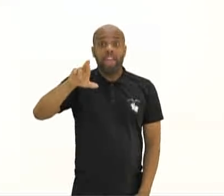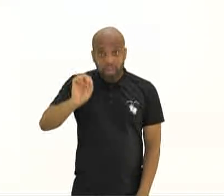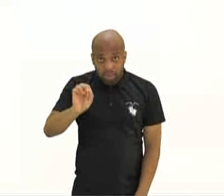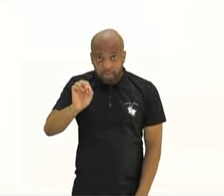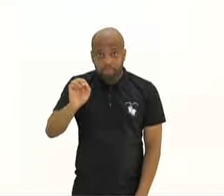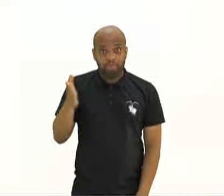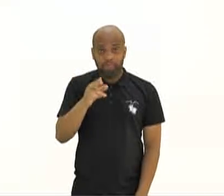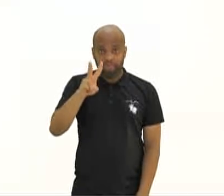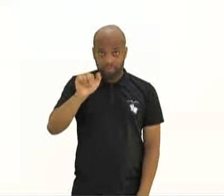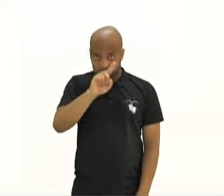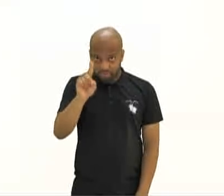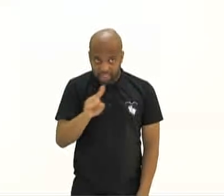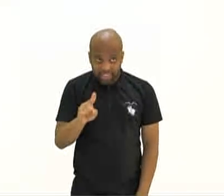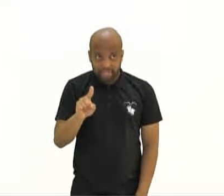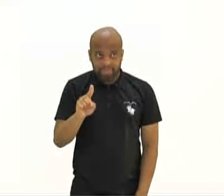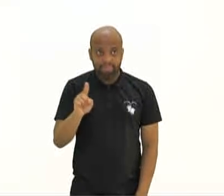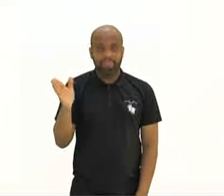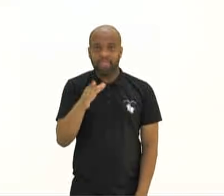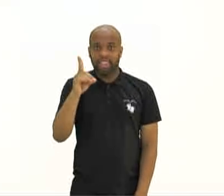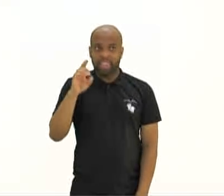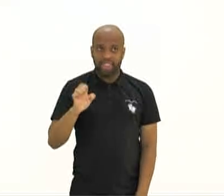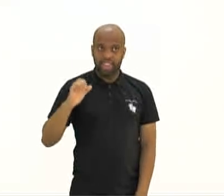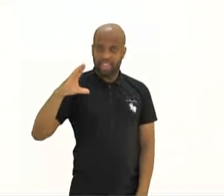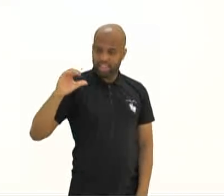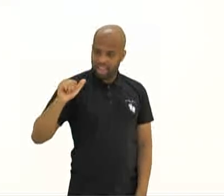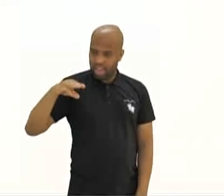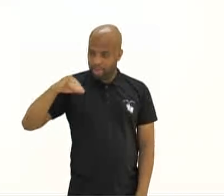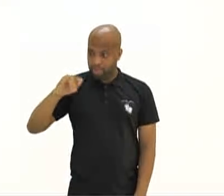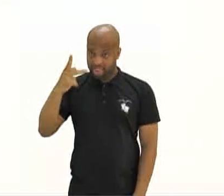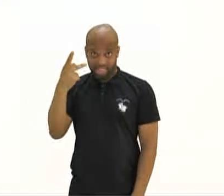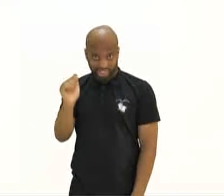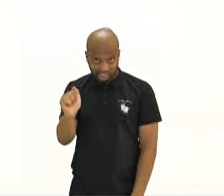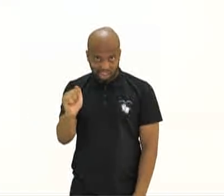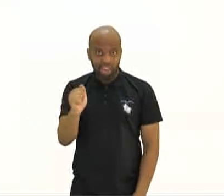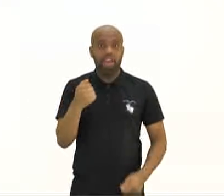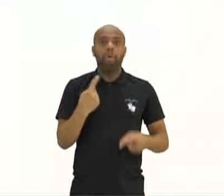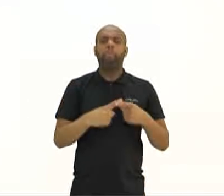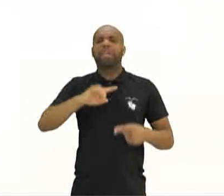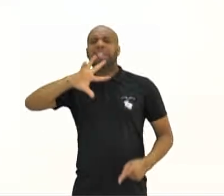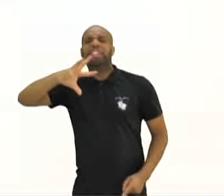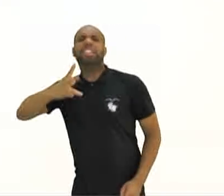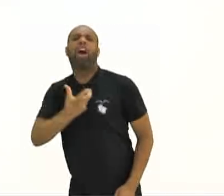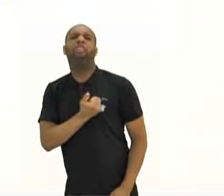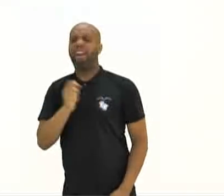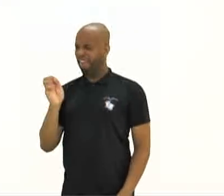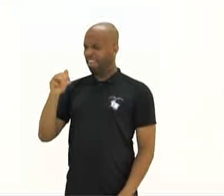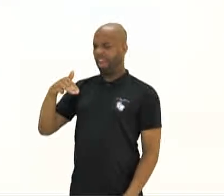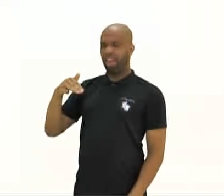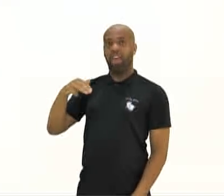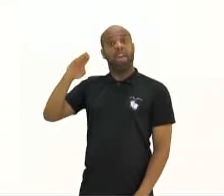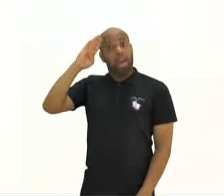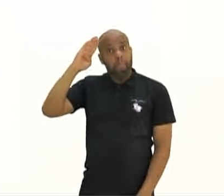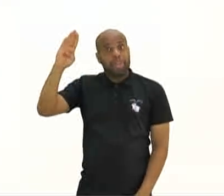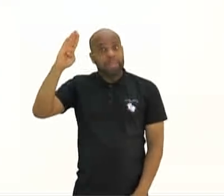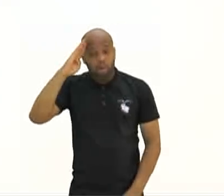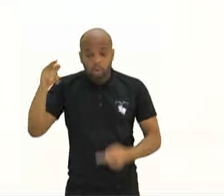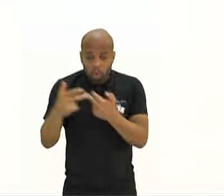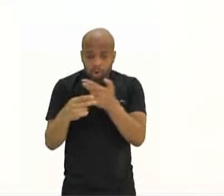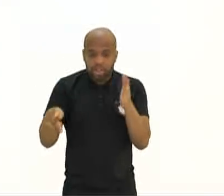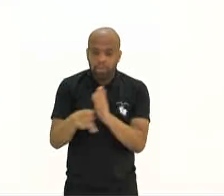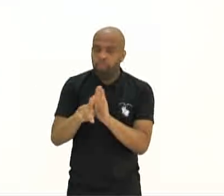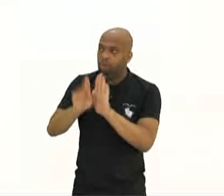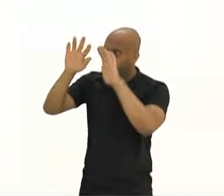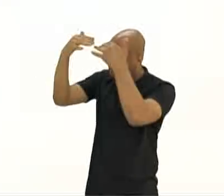estabelecida. O que era salvar essa gente? E essa deve ser a principal semente que Vossa Alteza